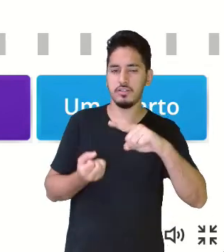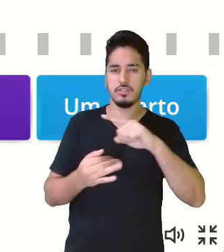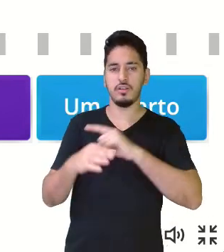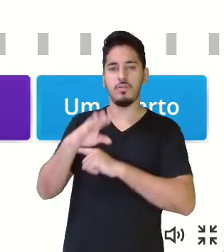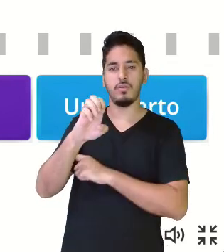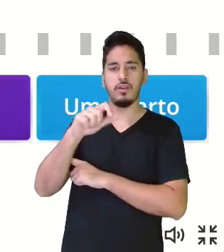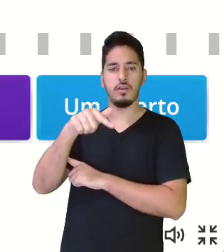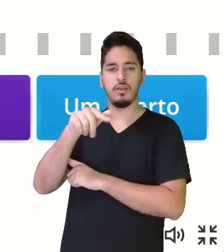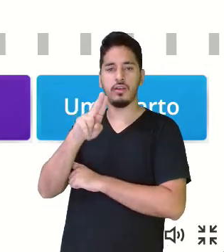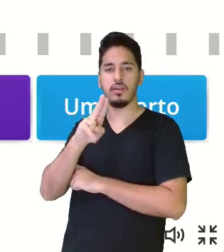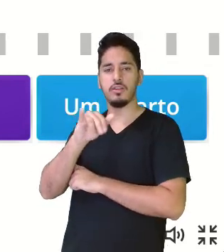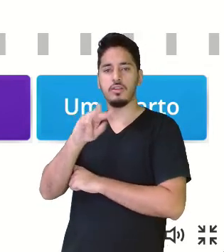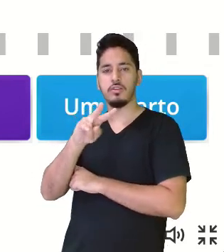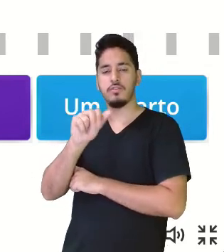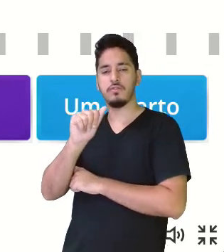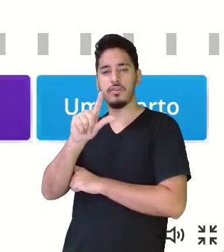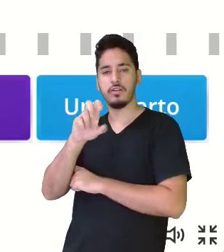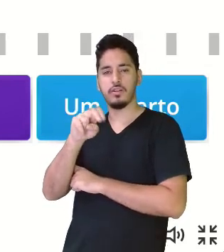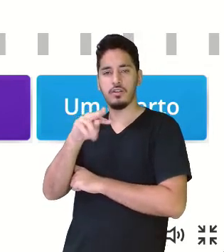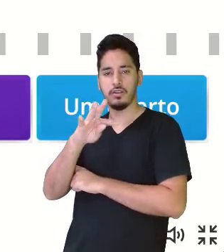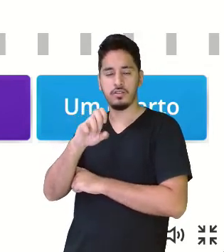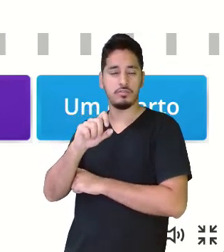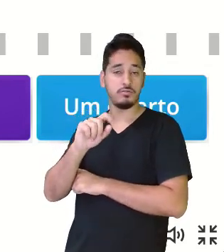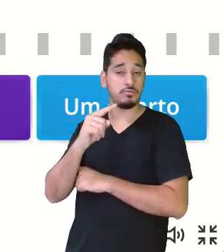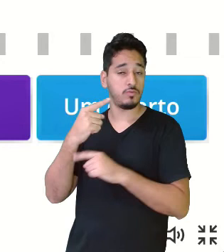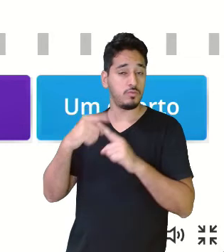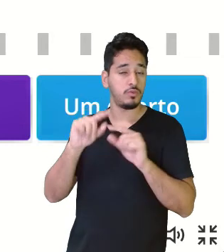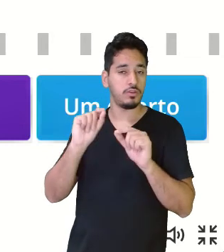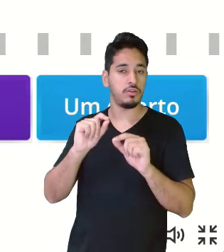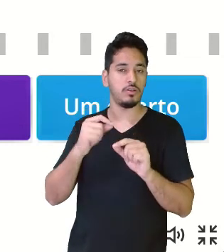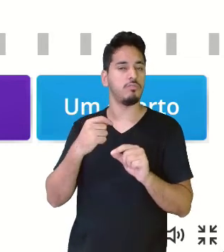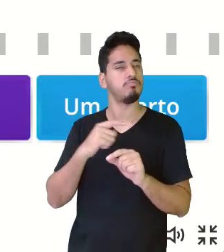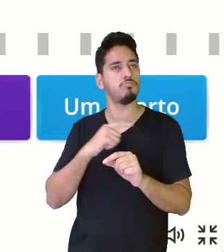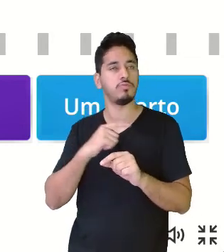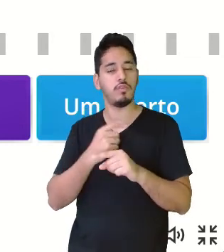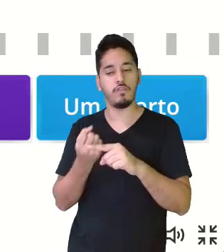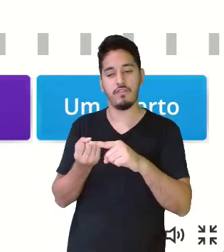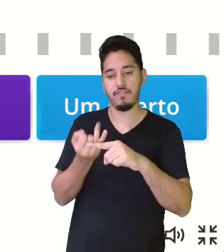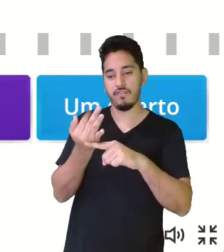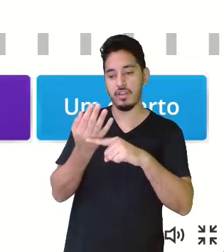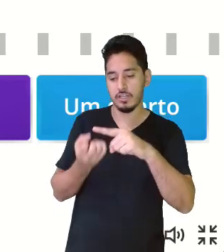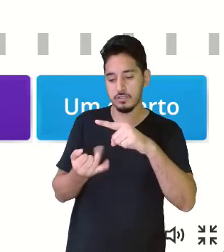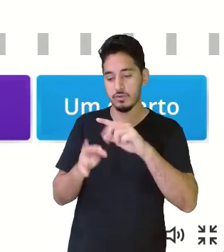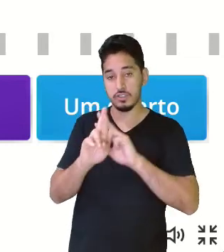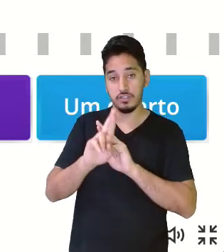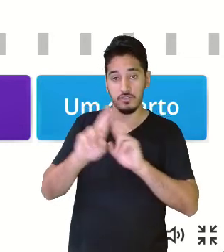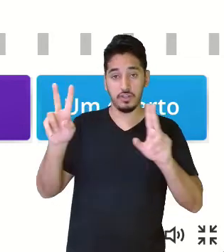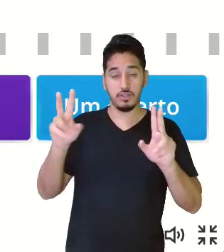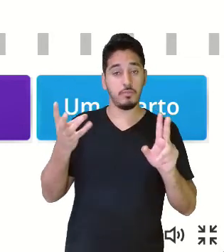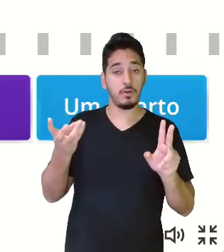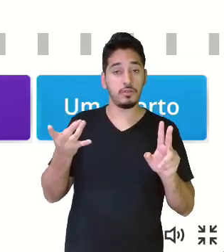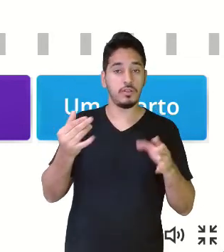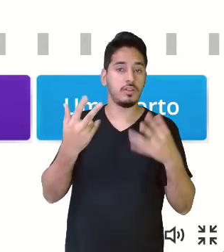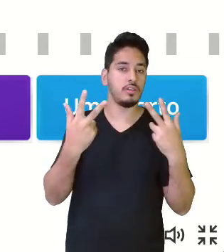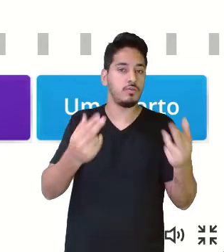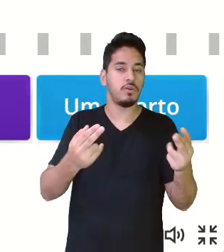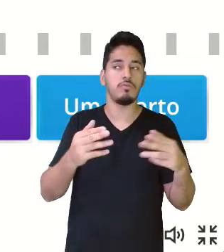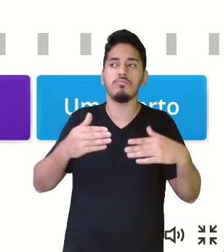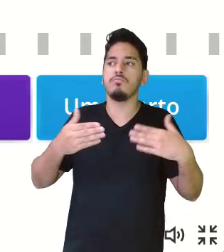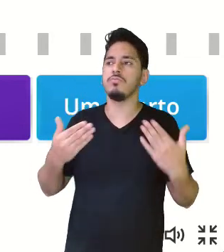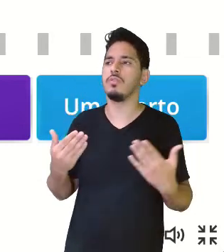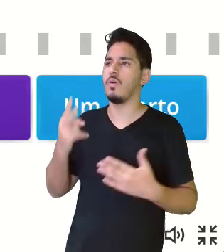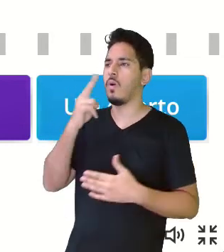já sabe que eu posso ter frações diferentes para a mesma quantidade. Sendo assim,